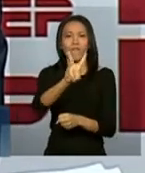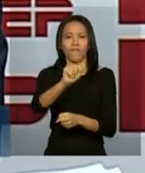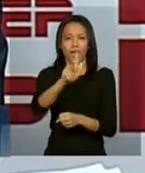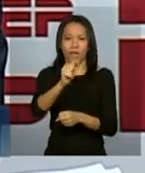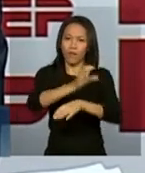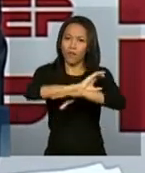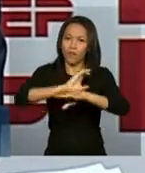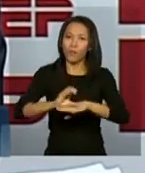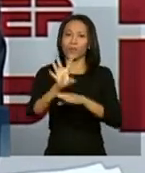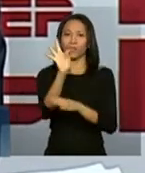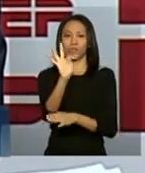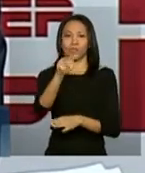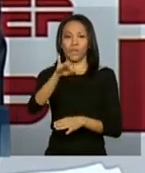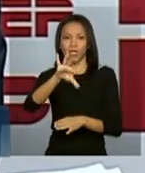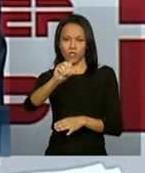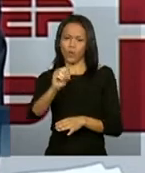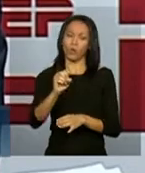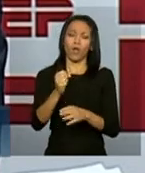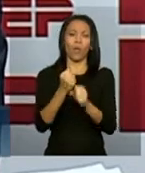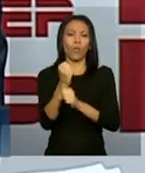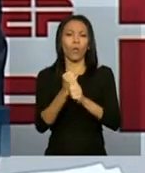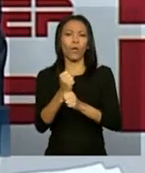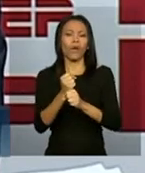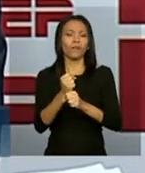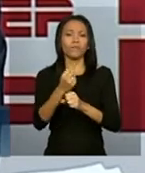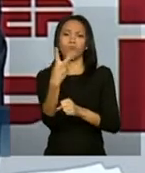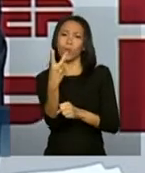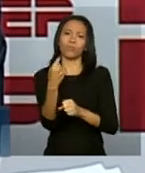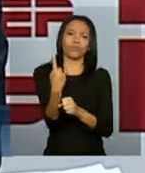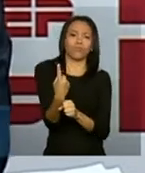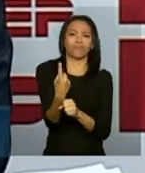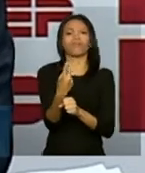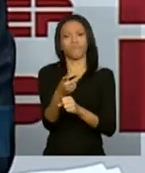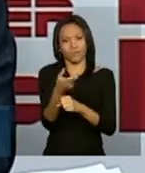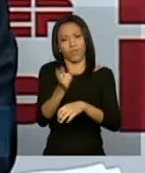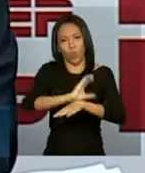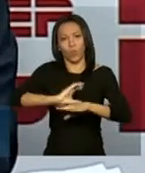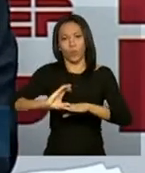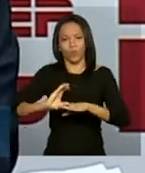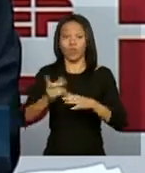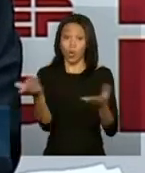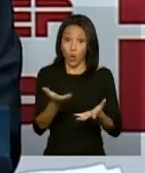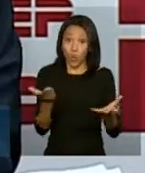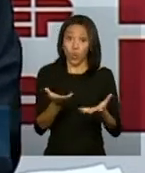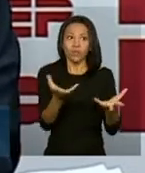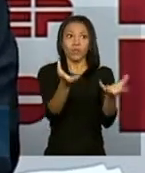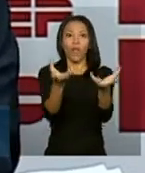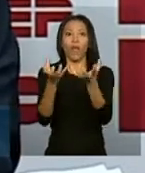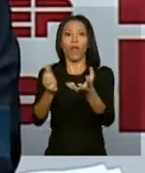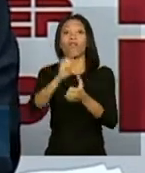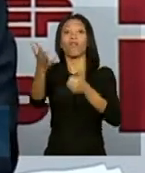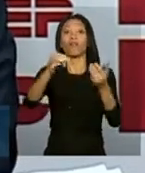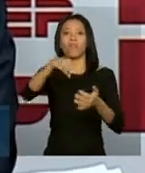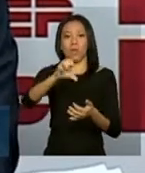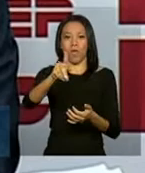técnico, que é cursos de 1 a 2 anos e que também são cursos fortemente demandados hoje pelo mercado de